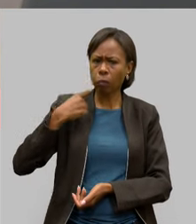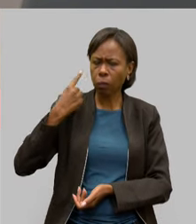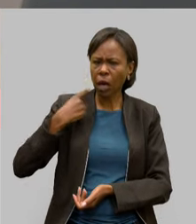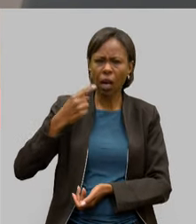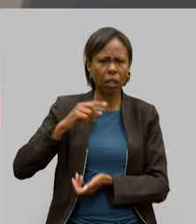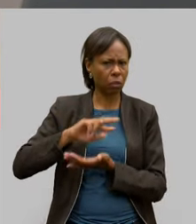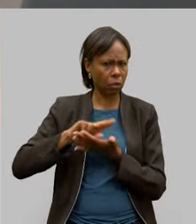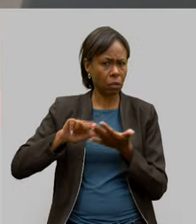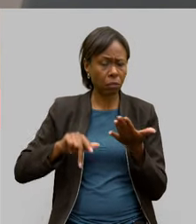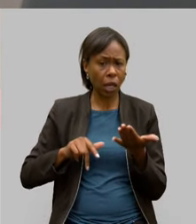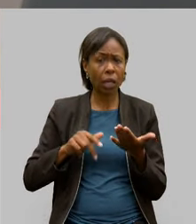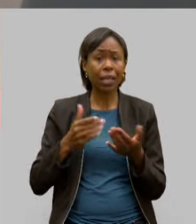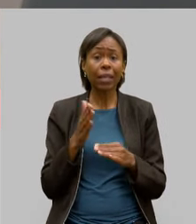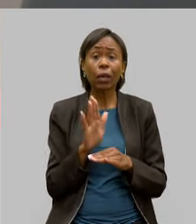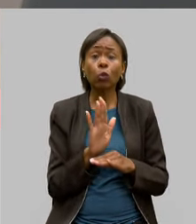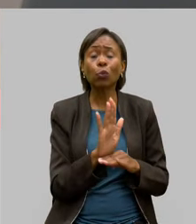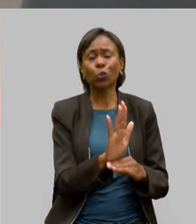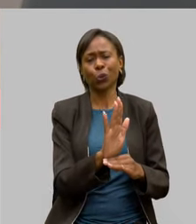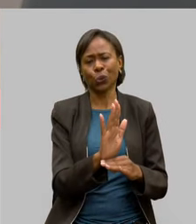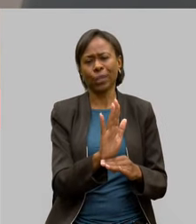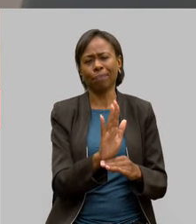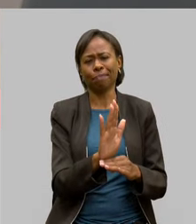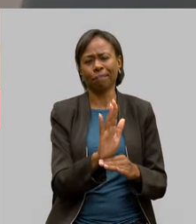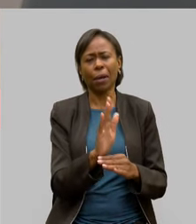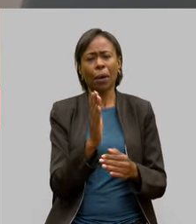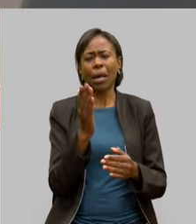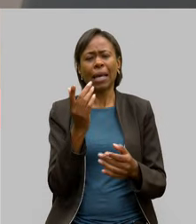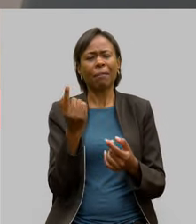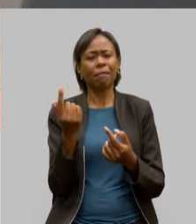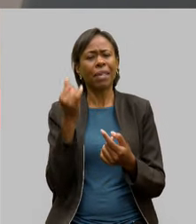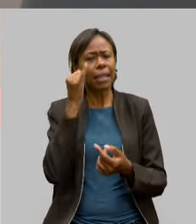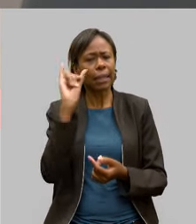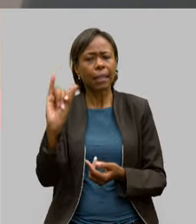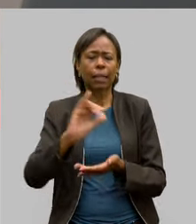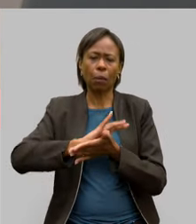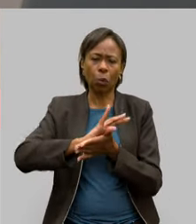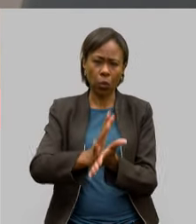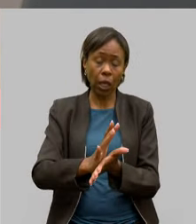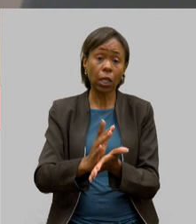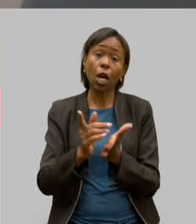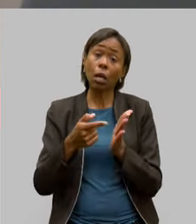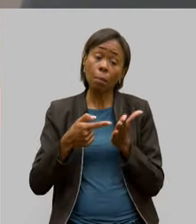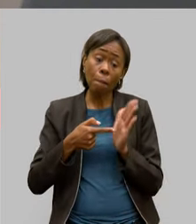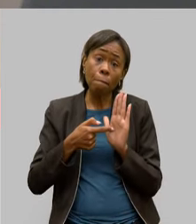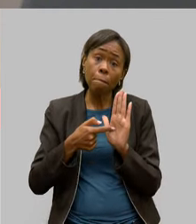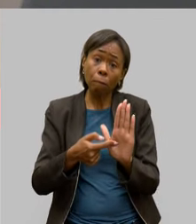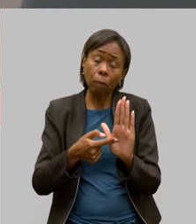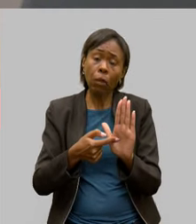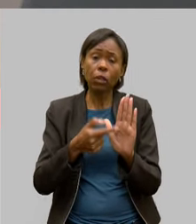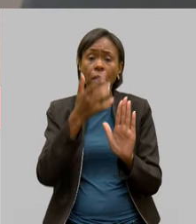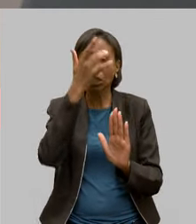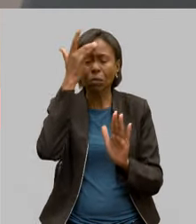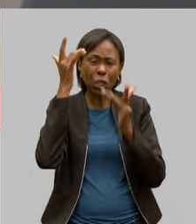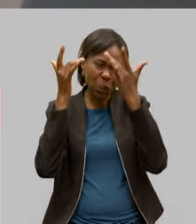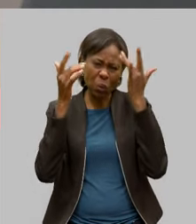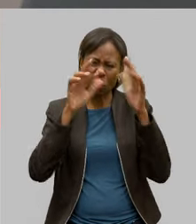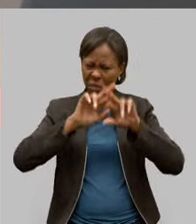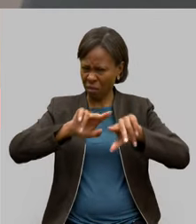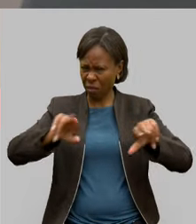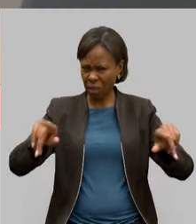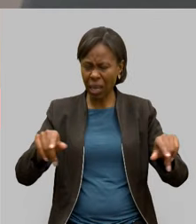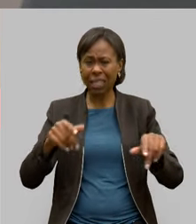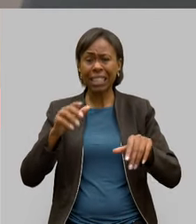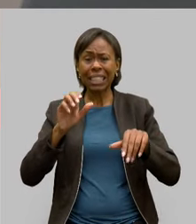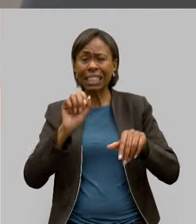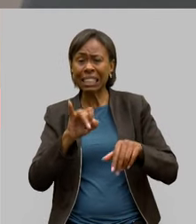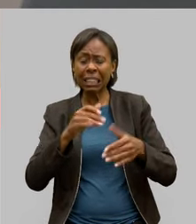desmistificam ajudam também a quebrar o preconceito e a mostrar para várias pessoas que T aquela questão aquela barreira de